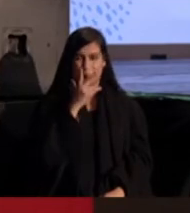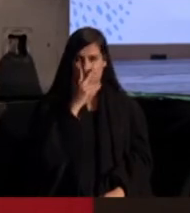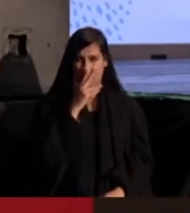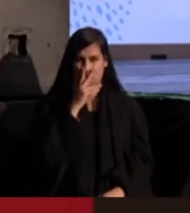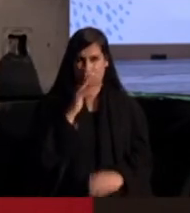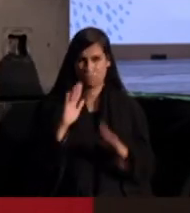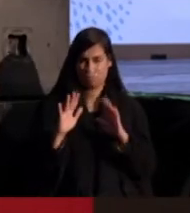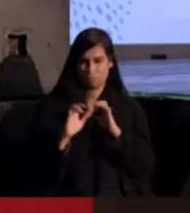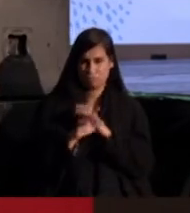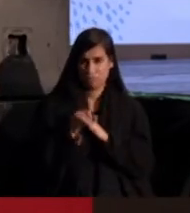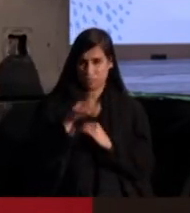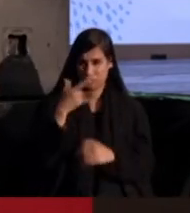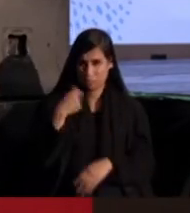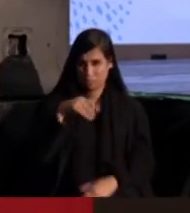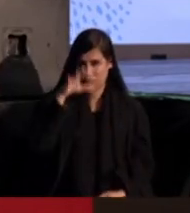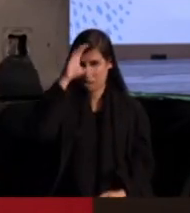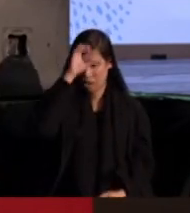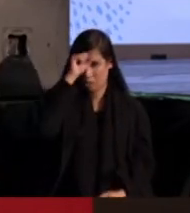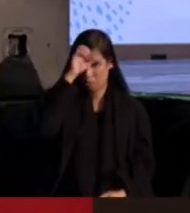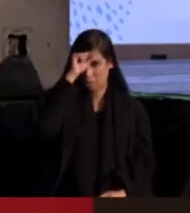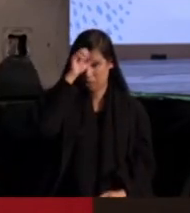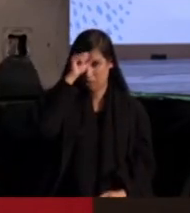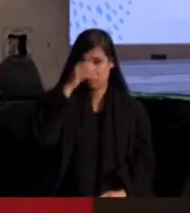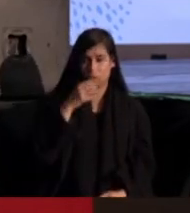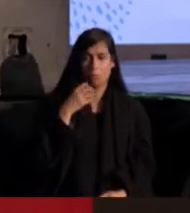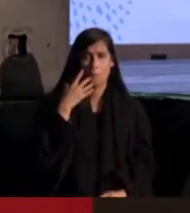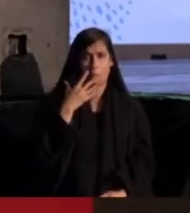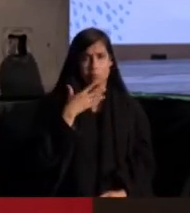apreender, triturar, ensalivar, deglutir.